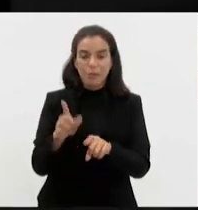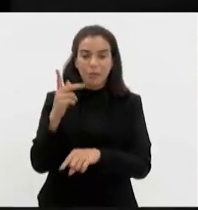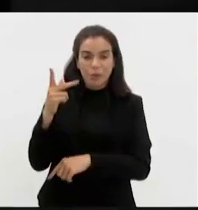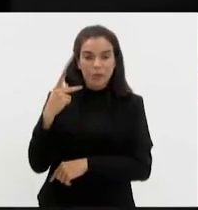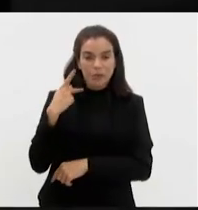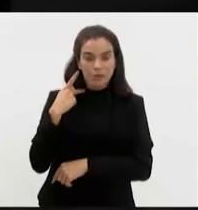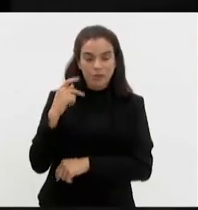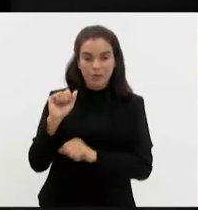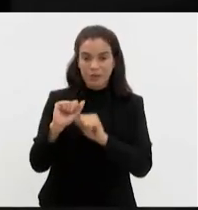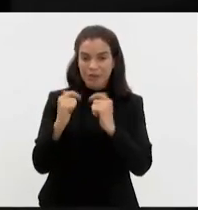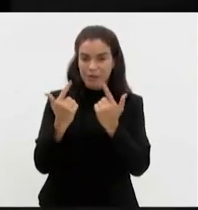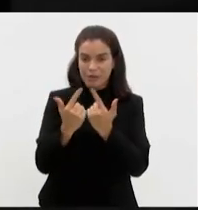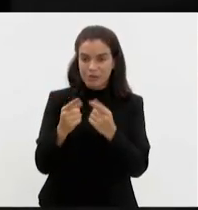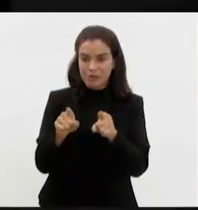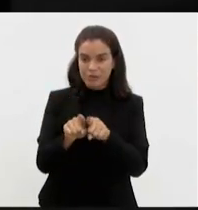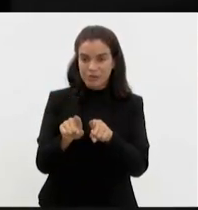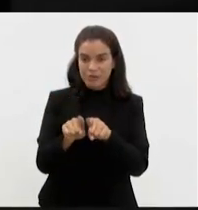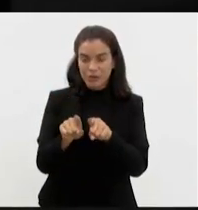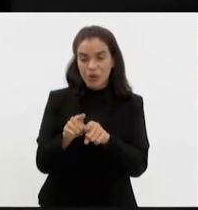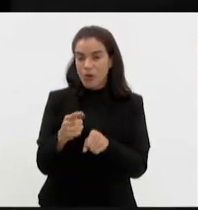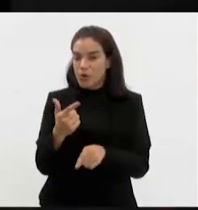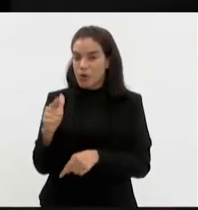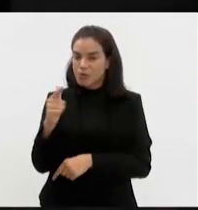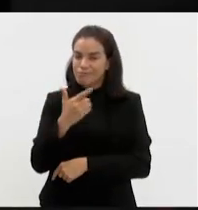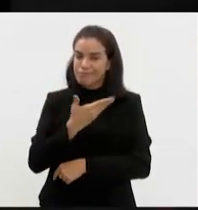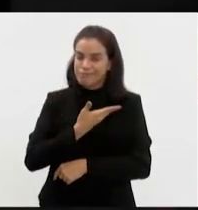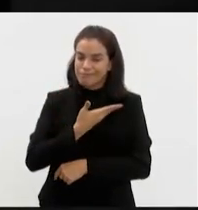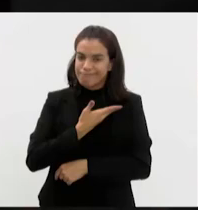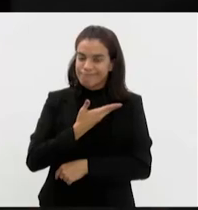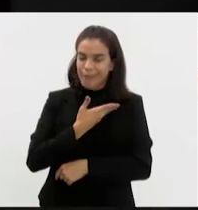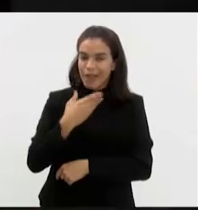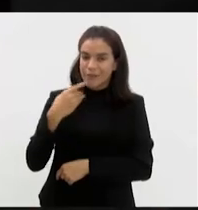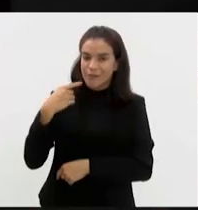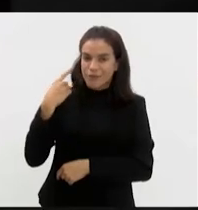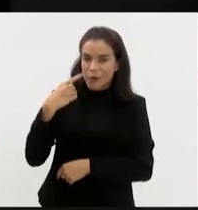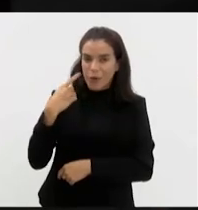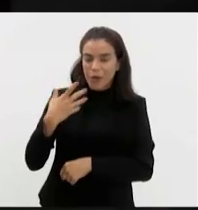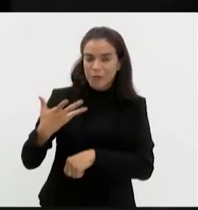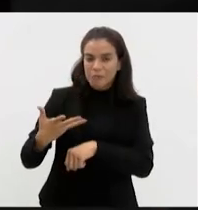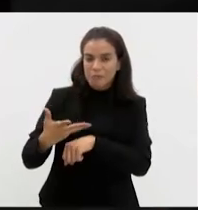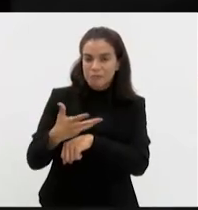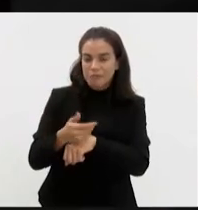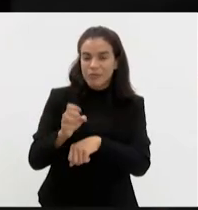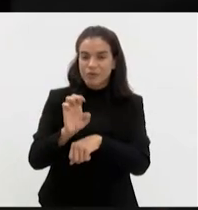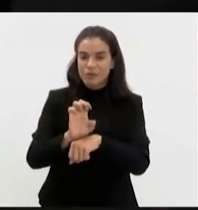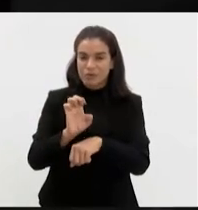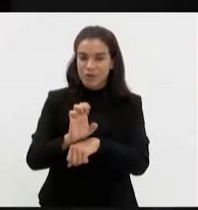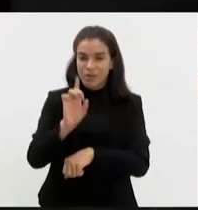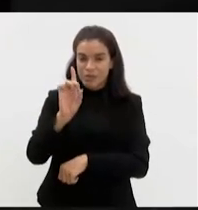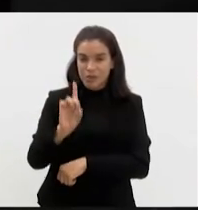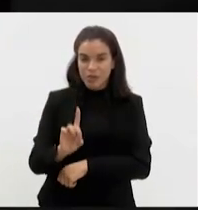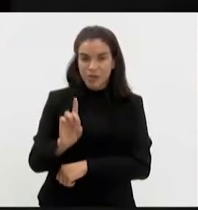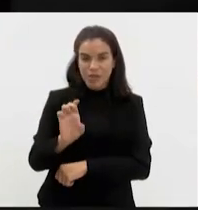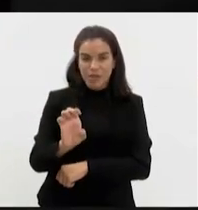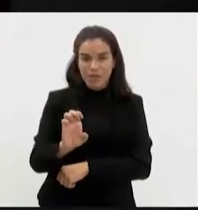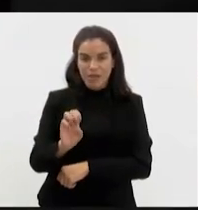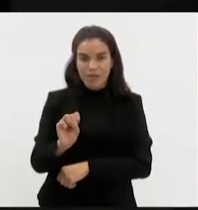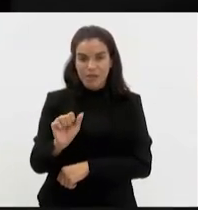Dr Sérgio Coelho outro grande amigo grande advogado desse estado diretor da